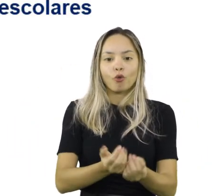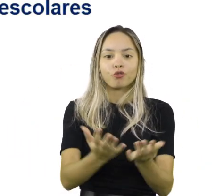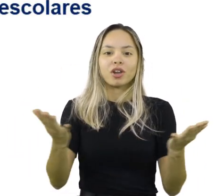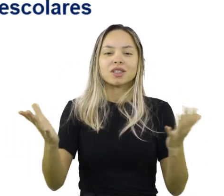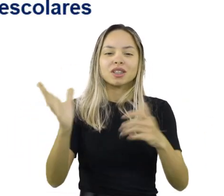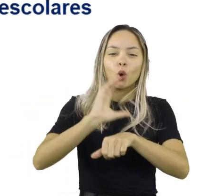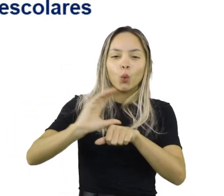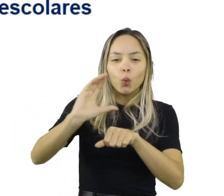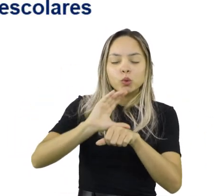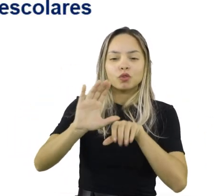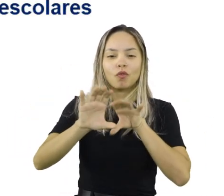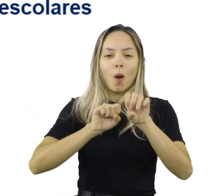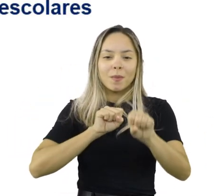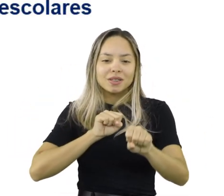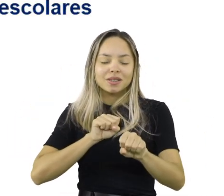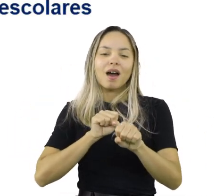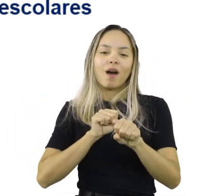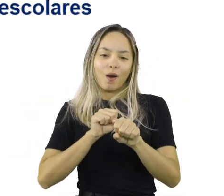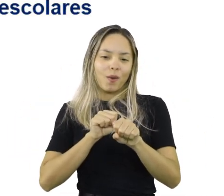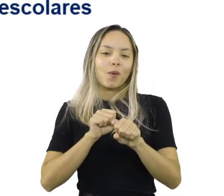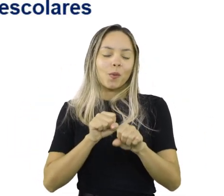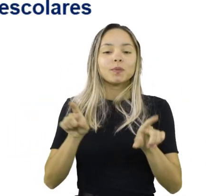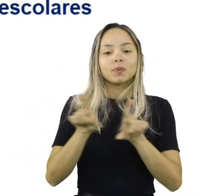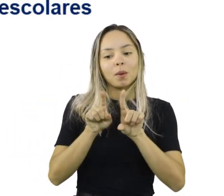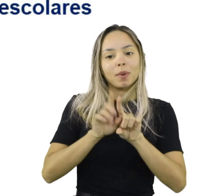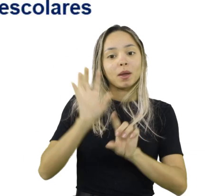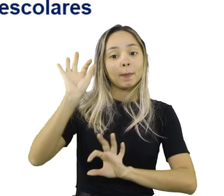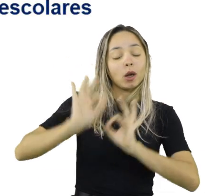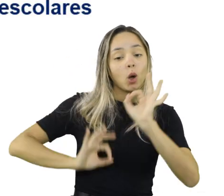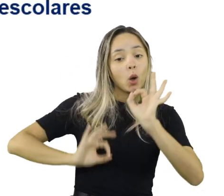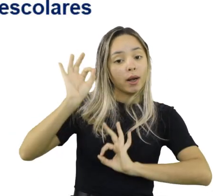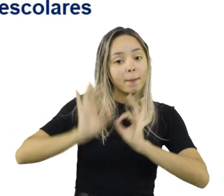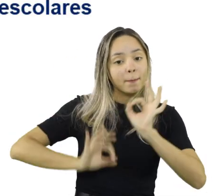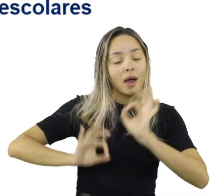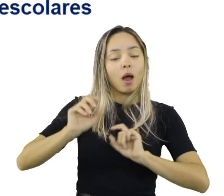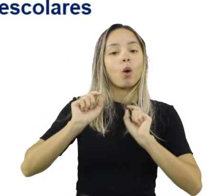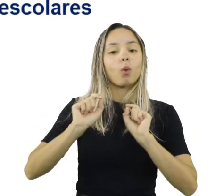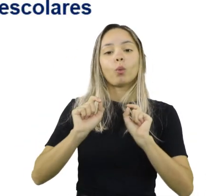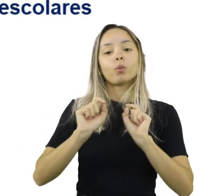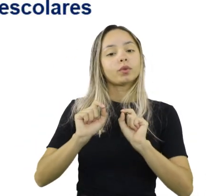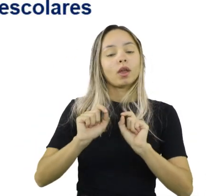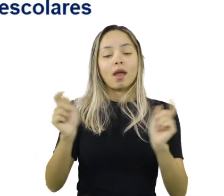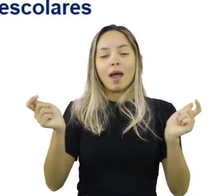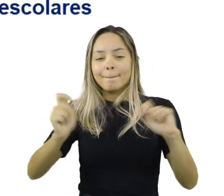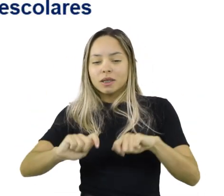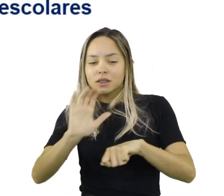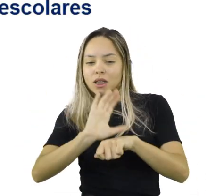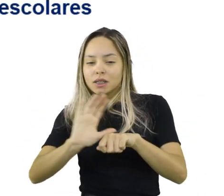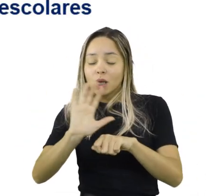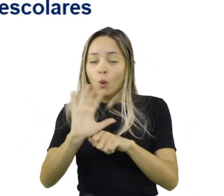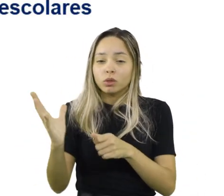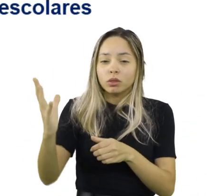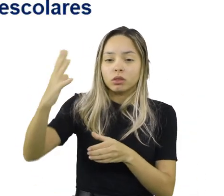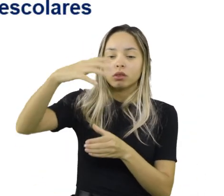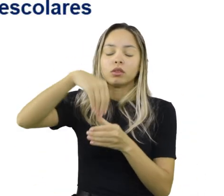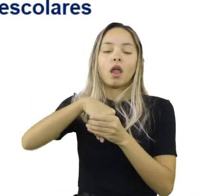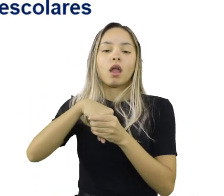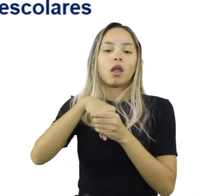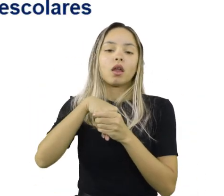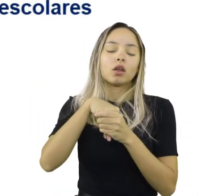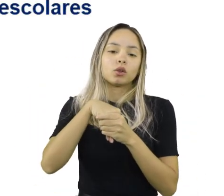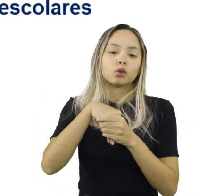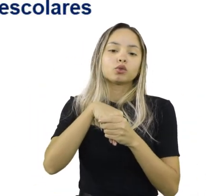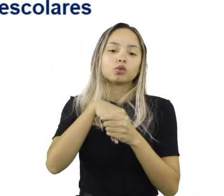desses docentes que atuam na escola. Cabe a ele programar a execução da capacitação dentro do serviço